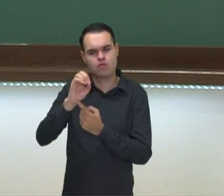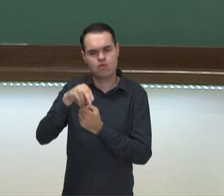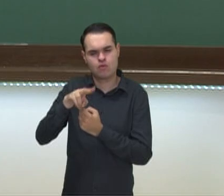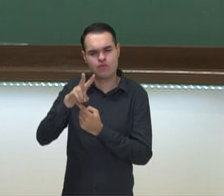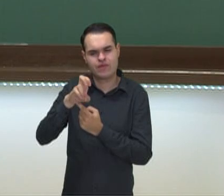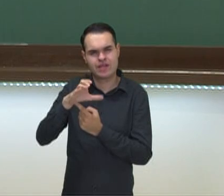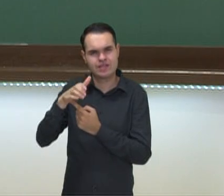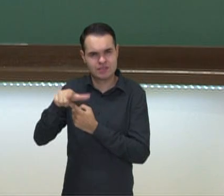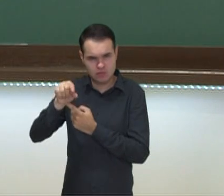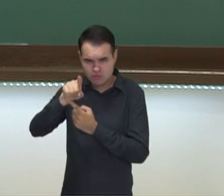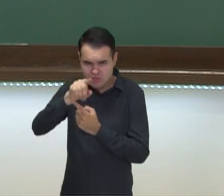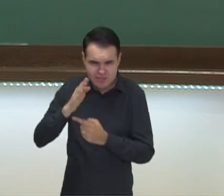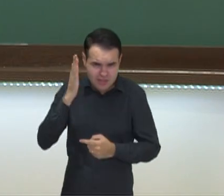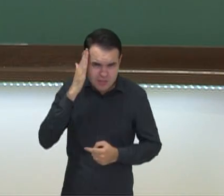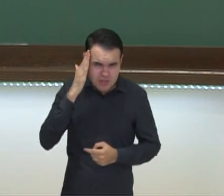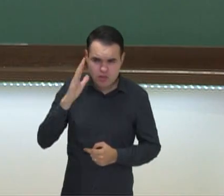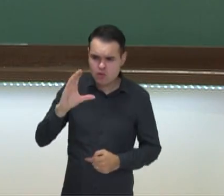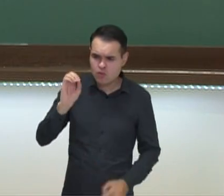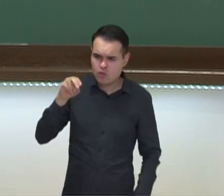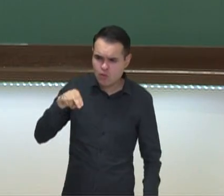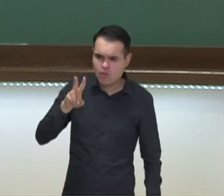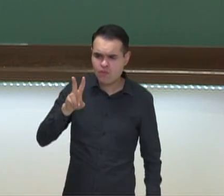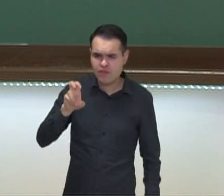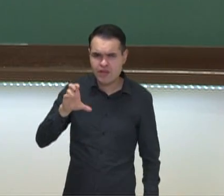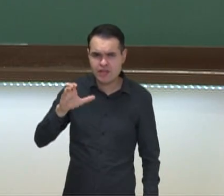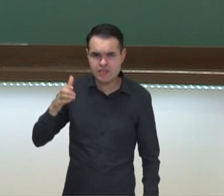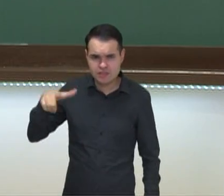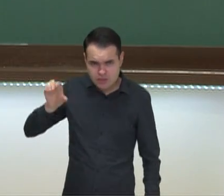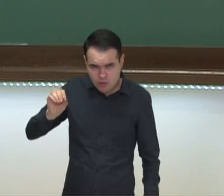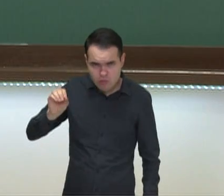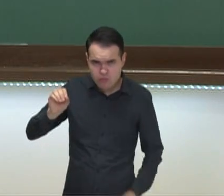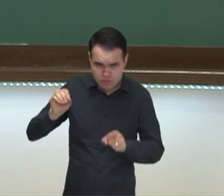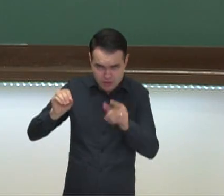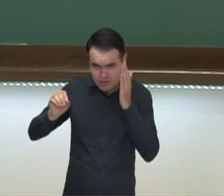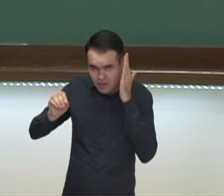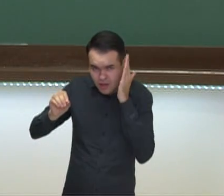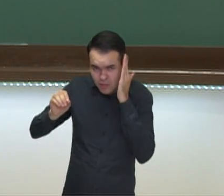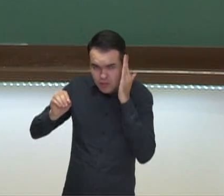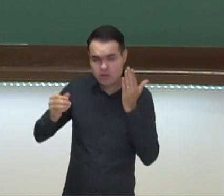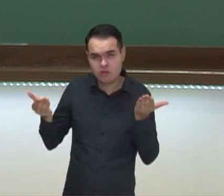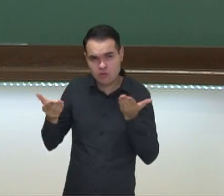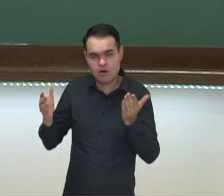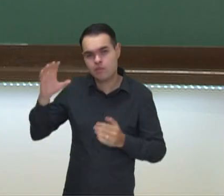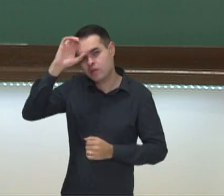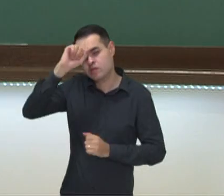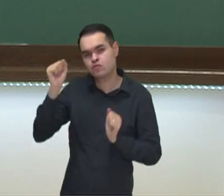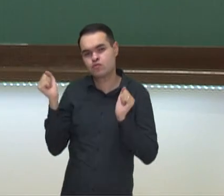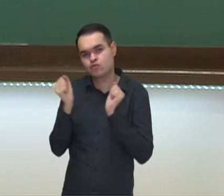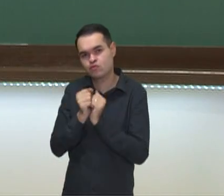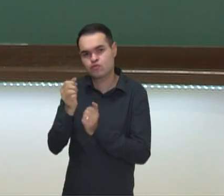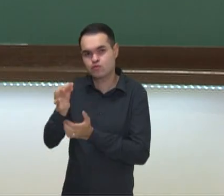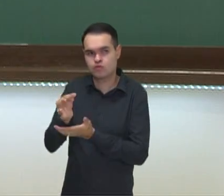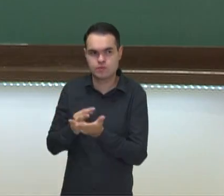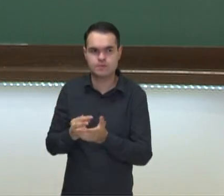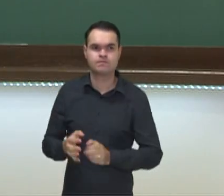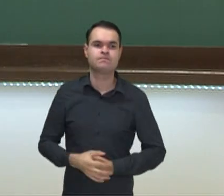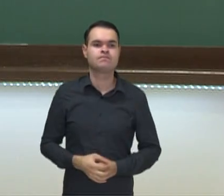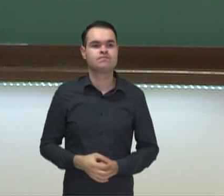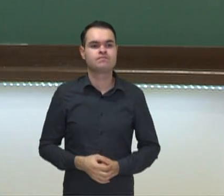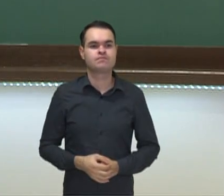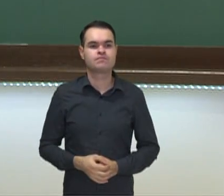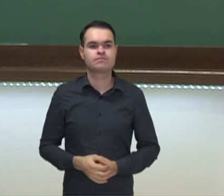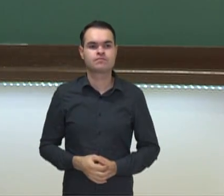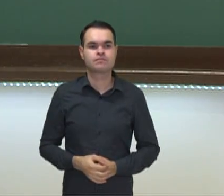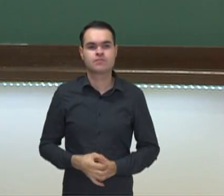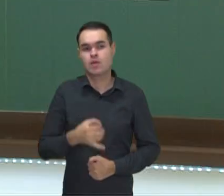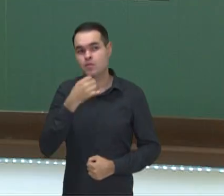termo? O que significa convecção? Nós iremos aprender junto com esse texto. Mas ainda, quando temos